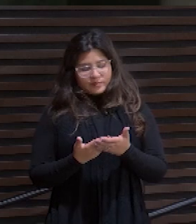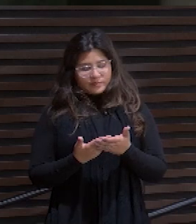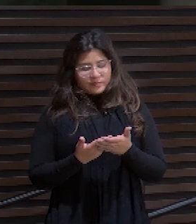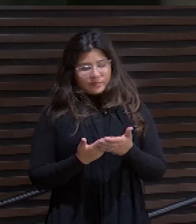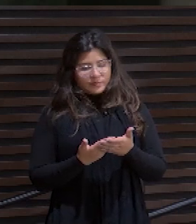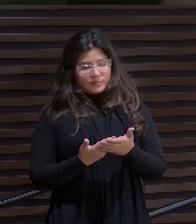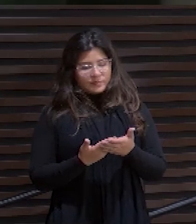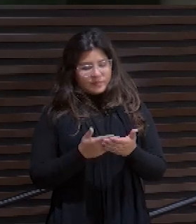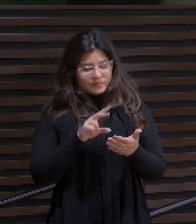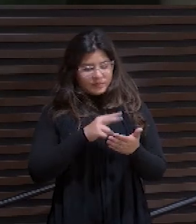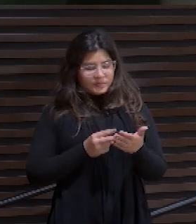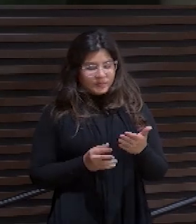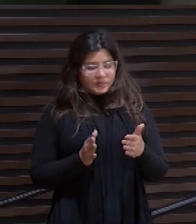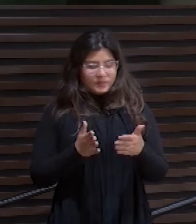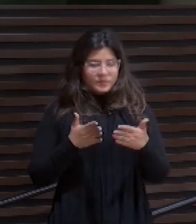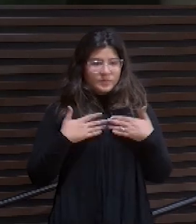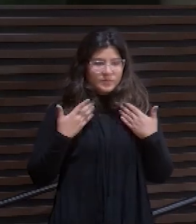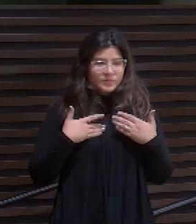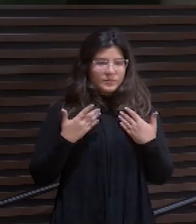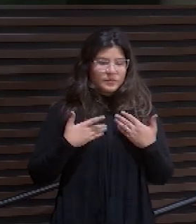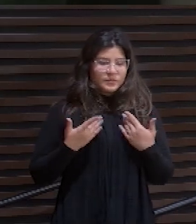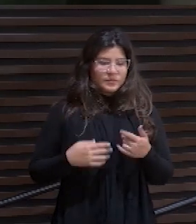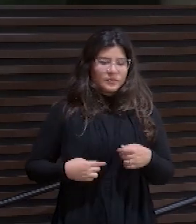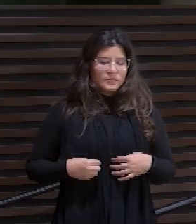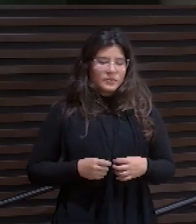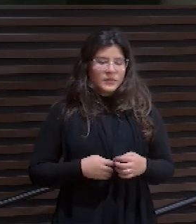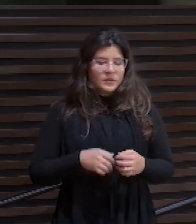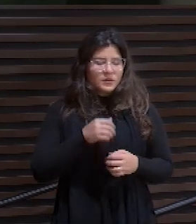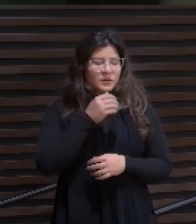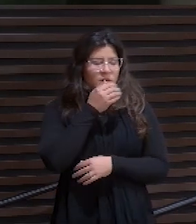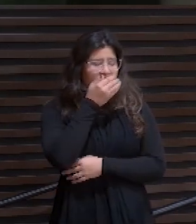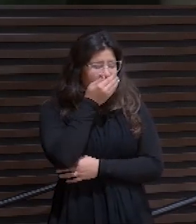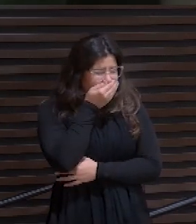crê que realmente você está em vestes novas de salvação.